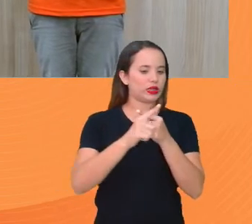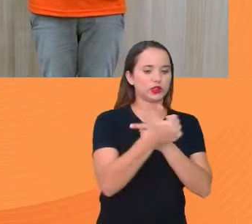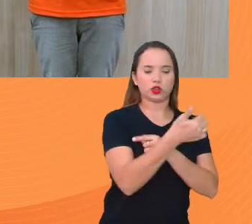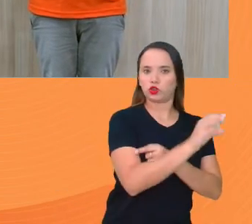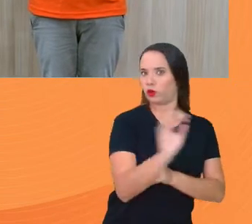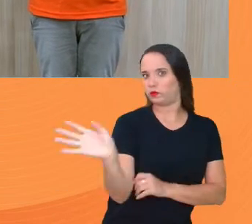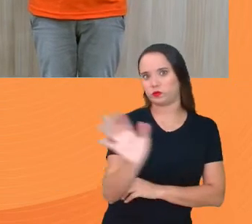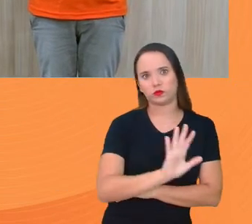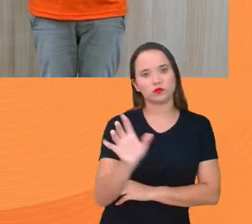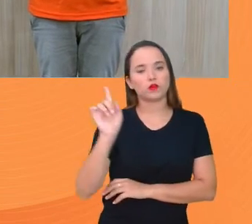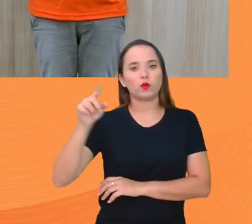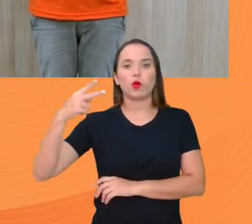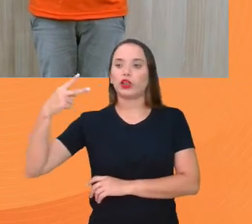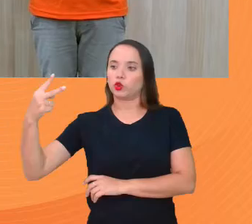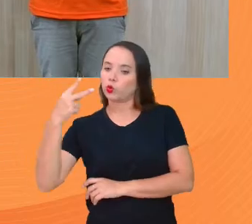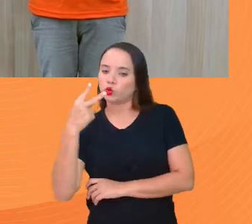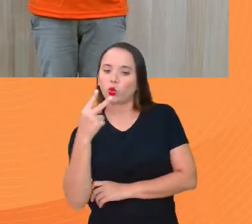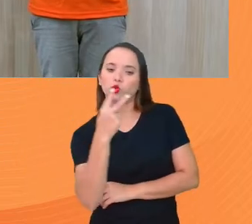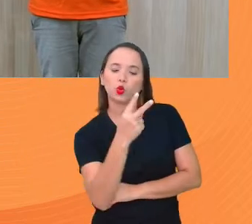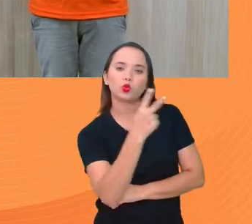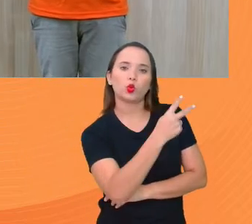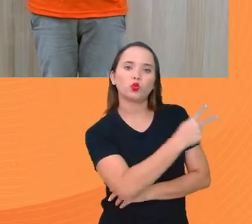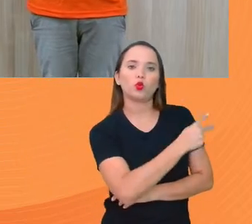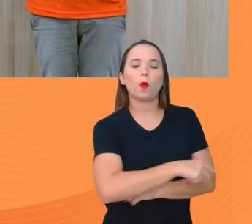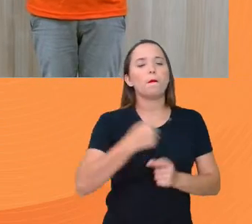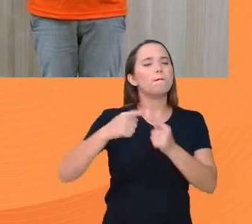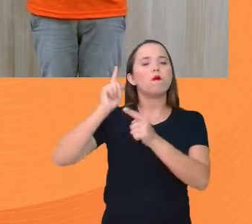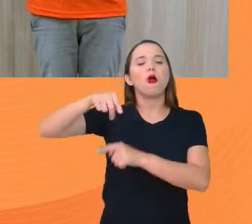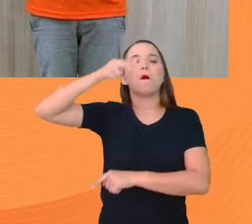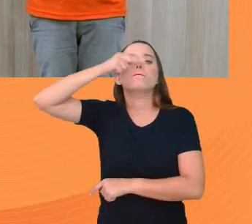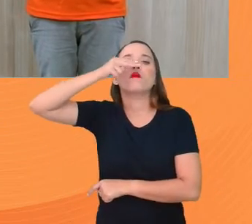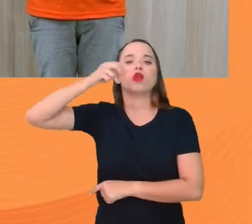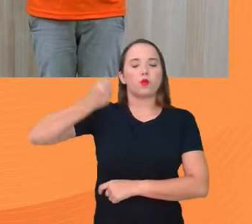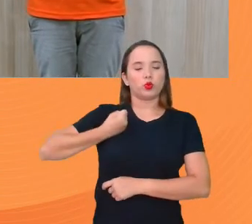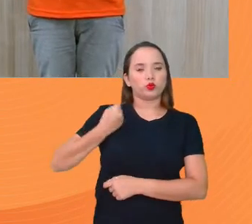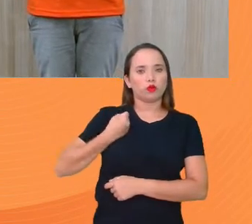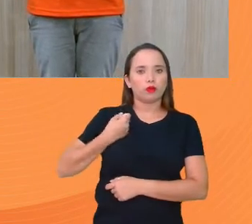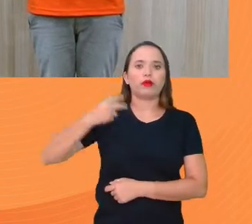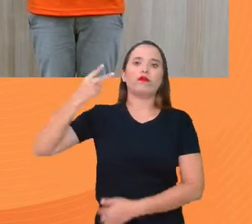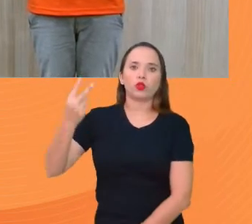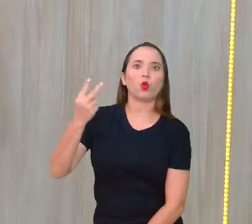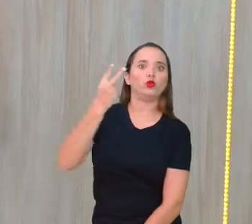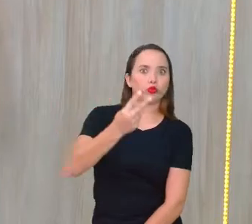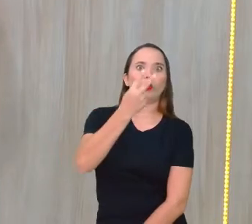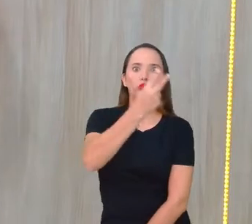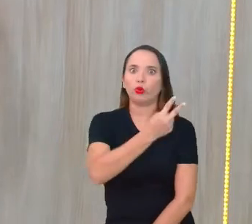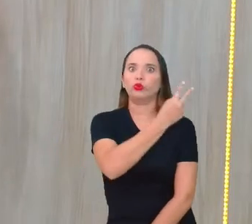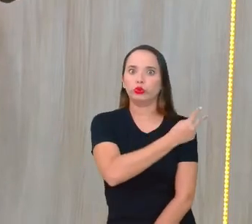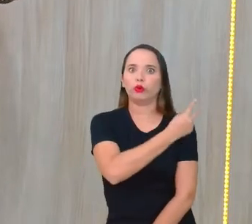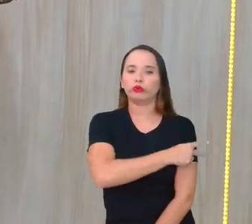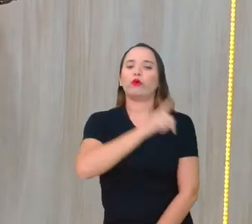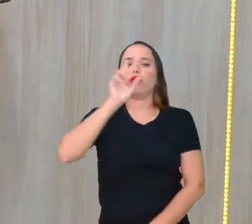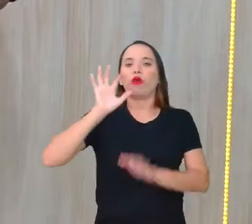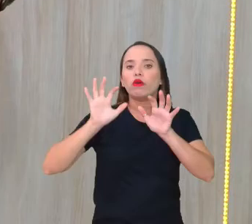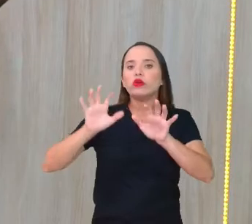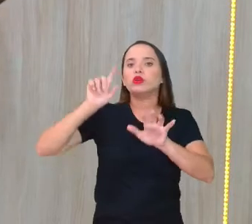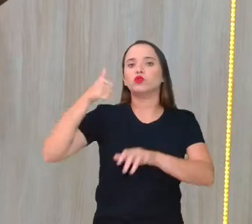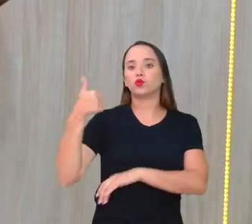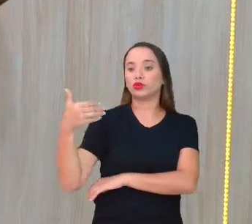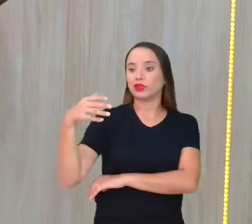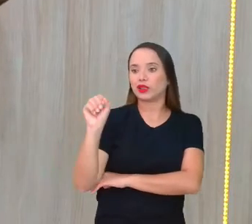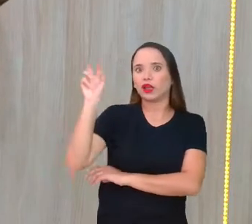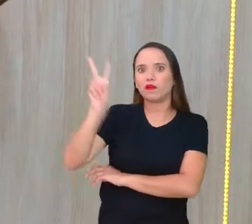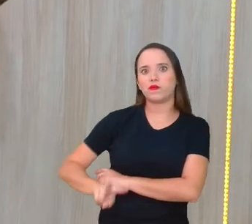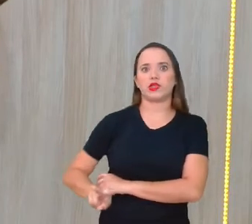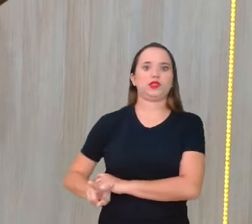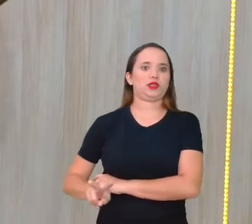que você está vendo aí na tela. É por ele mesmo, ou seja, 2 vezes 2 vezes 2. Feito isso 10 vezes, tá certo? Então, como